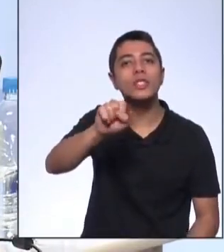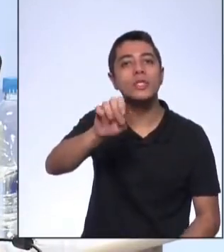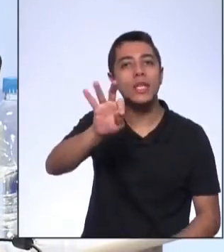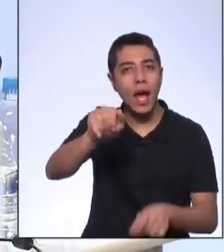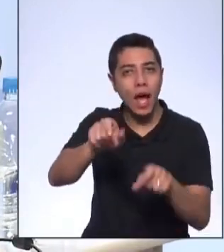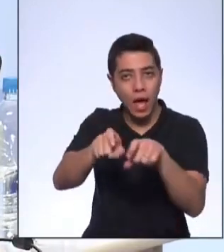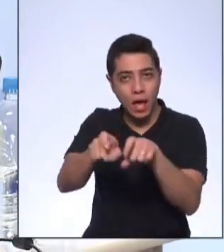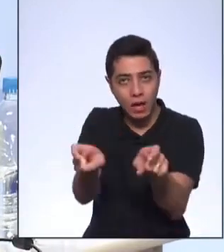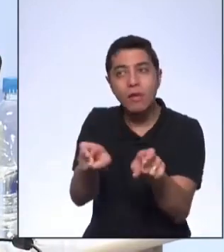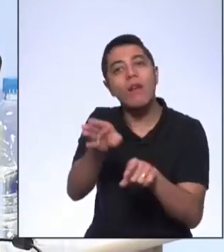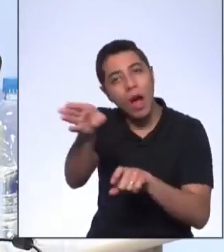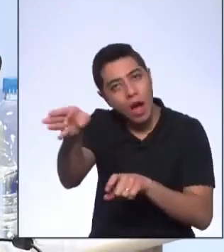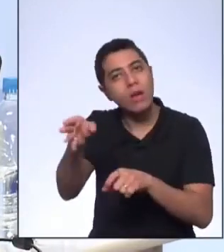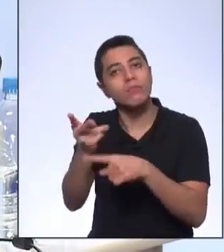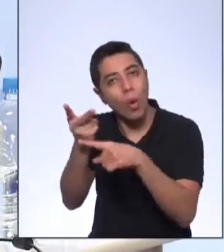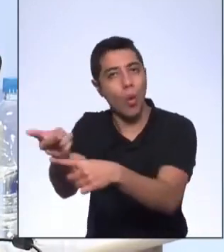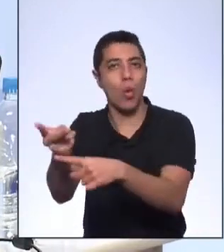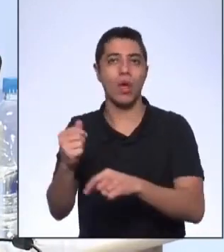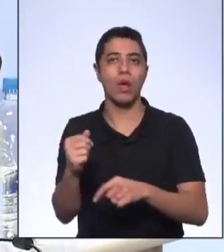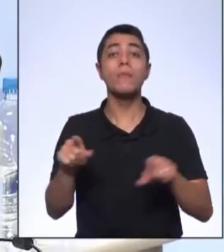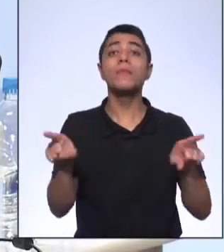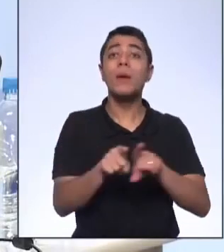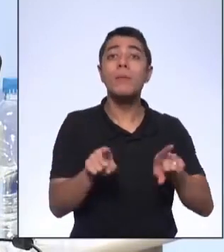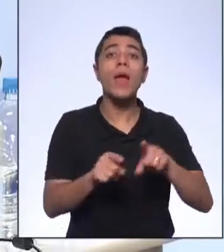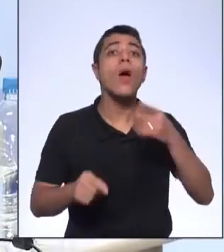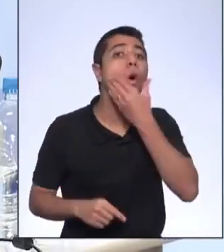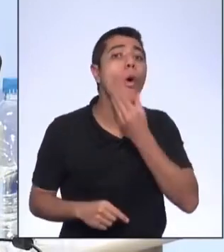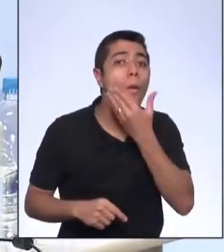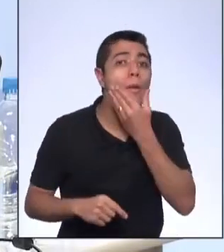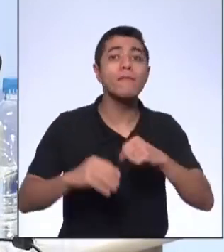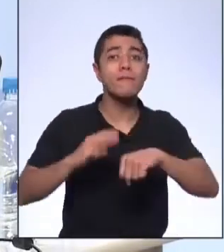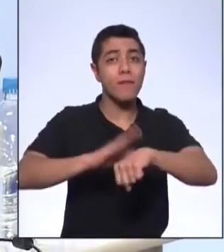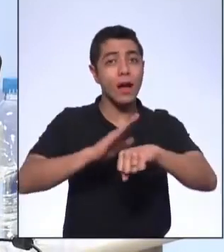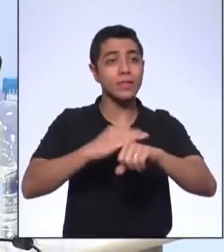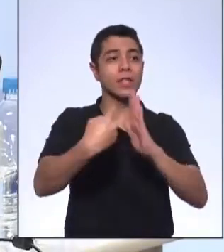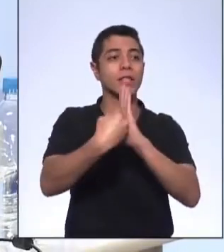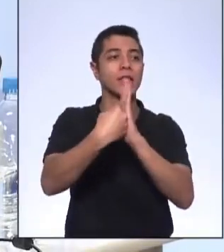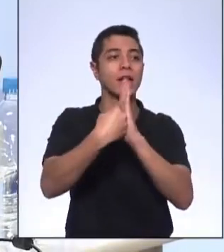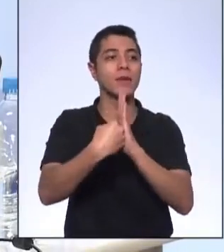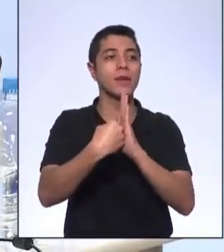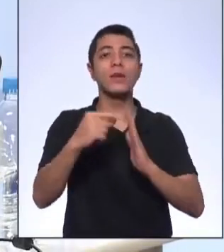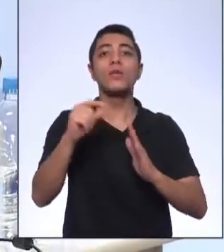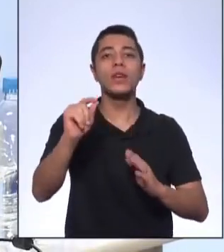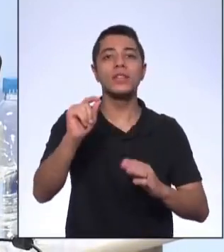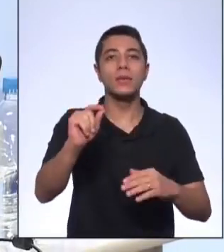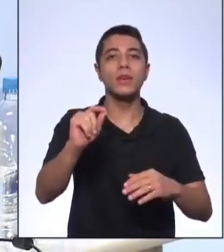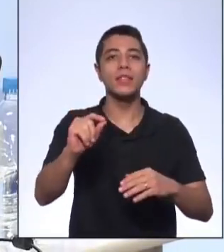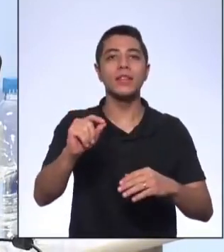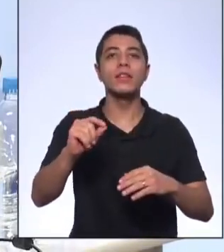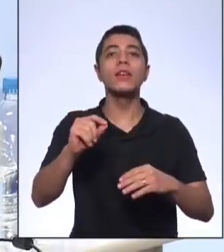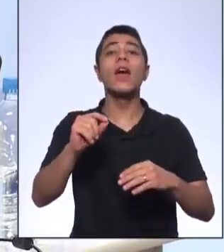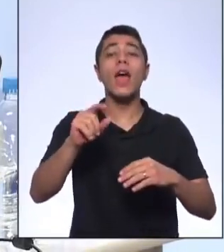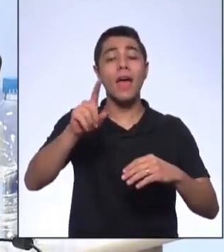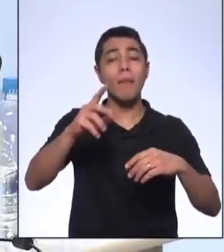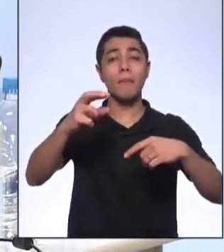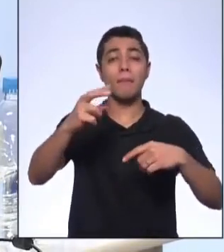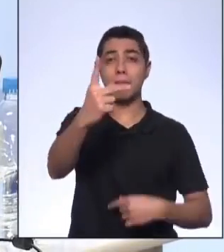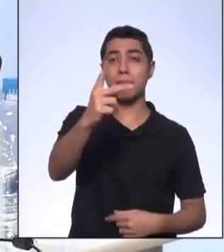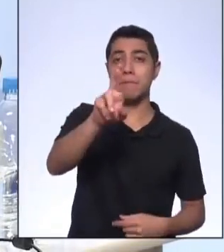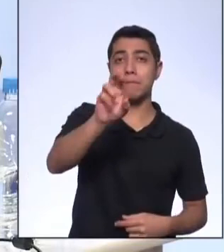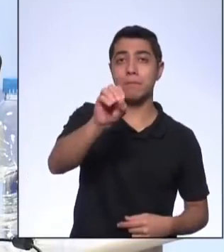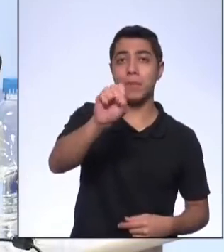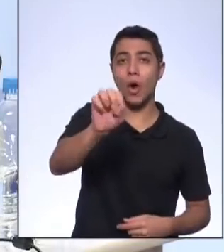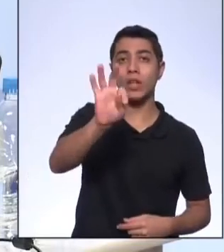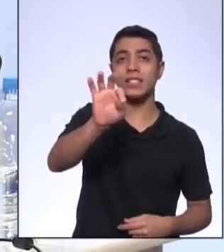dos 40 anos para os homens, né, é importantíssimo. Né? Tanto o exame de sangue, para verificar os hormônios da